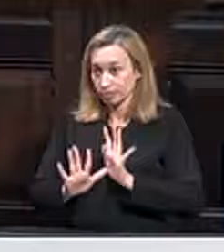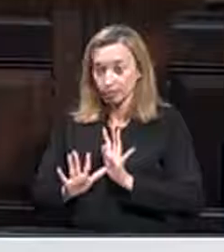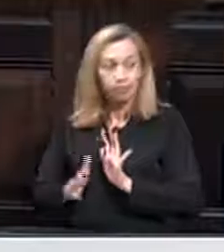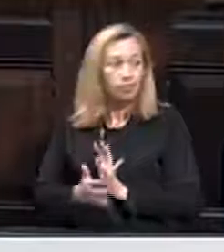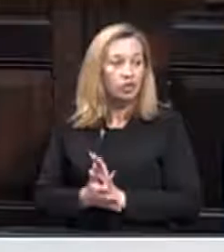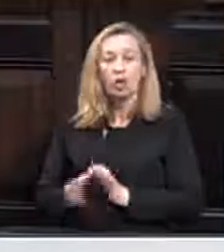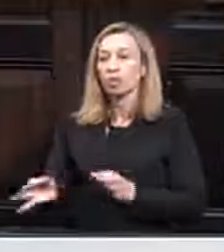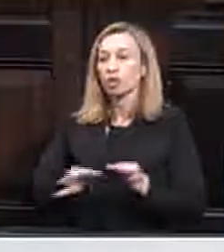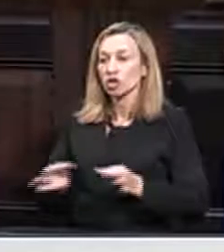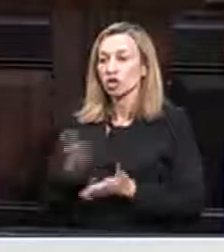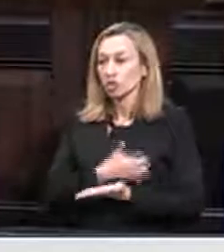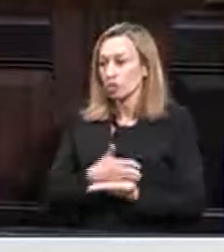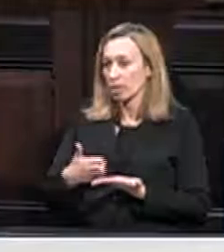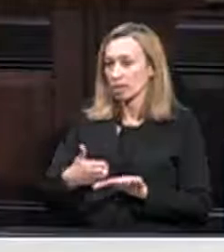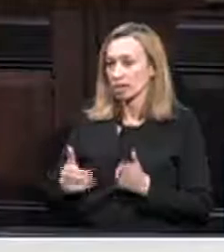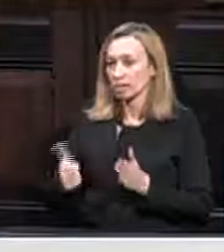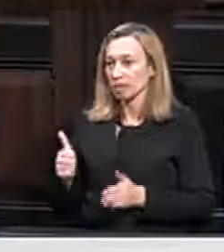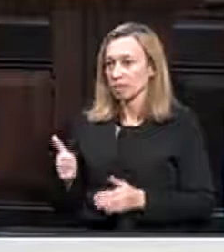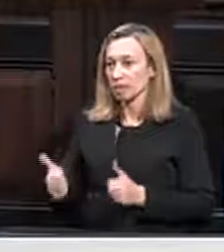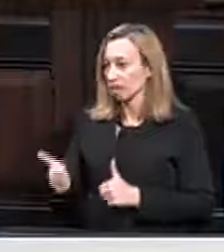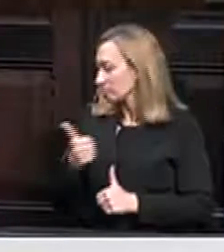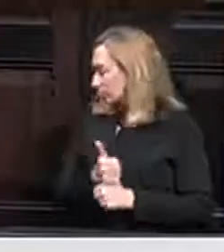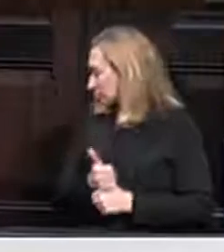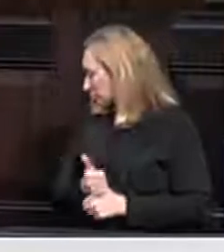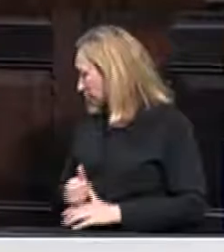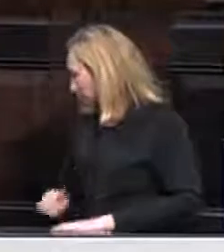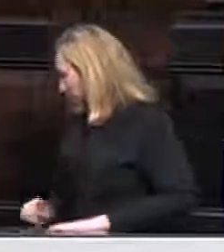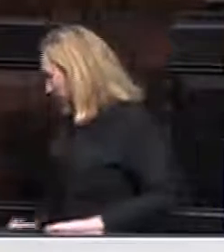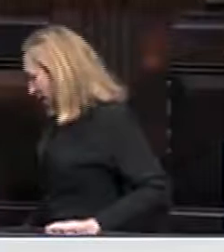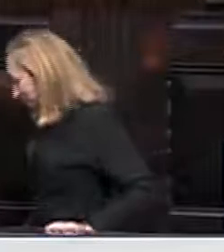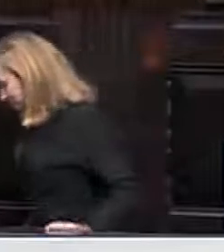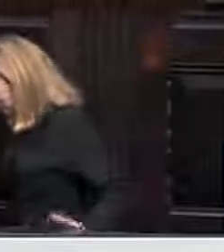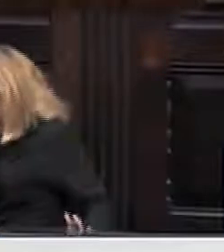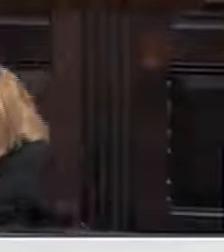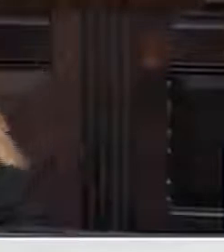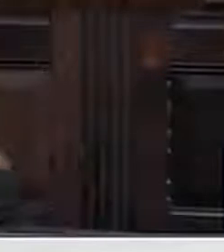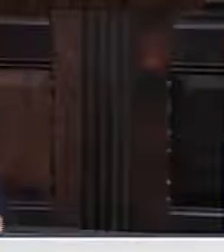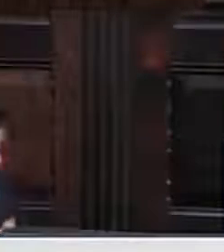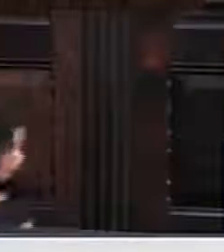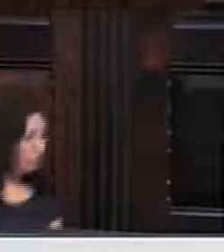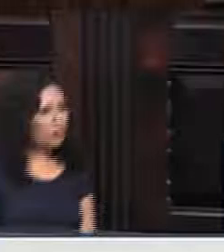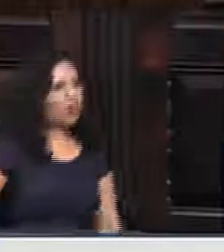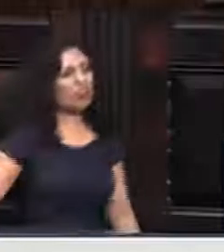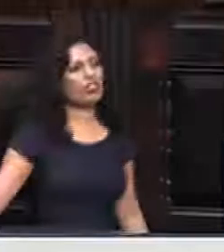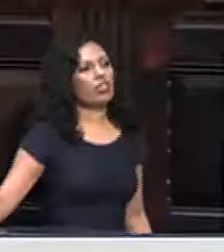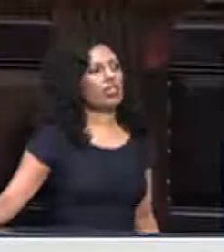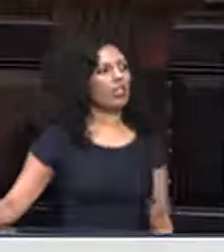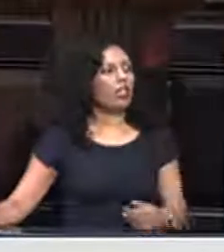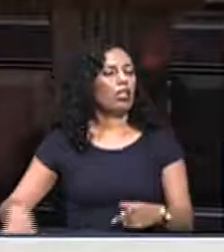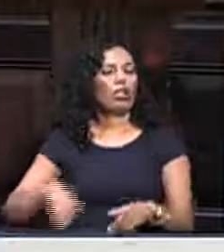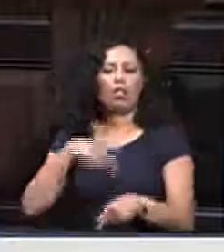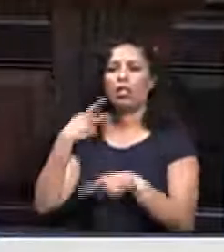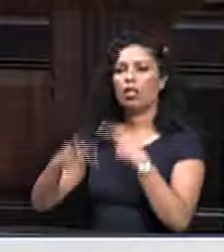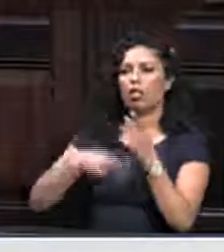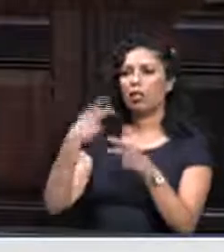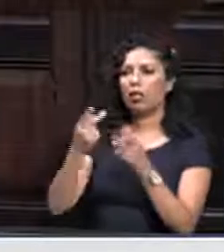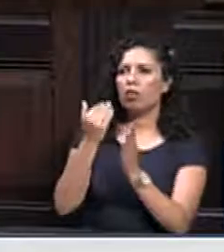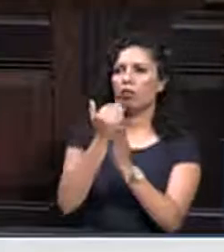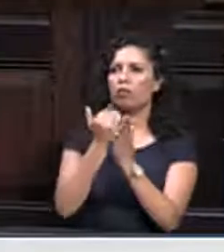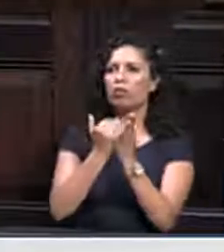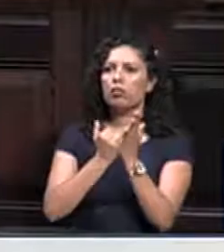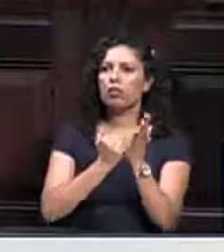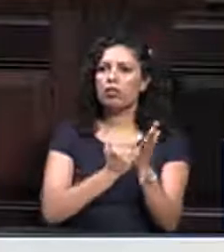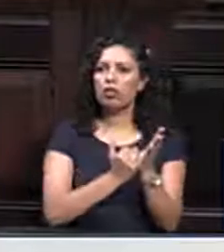começa, primeiro, o projeto reduz o escopo de obrigatoriedade de licenciamento ambiental para projetos